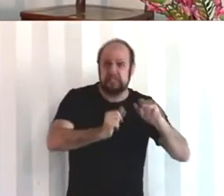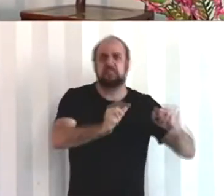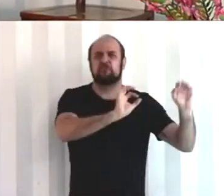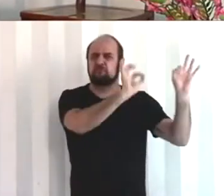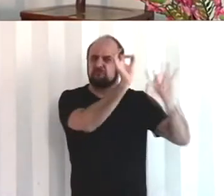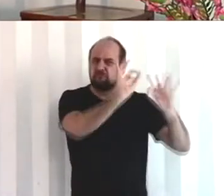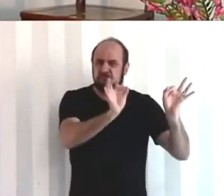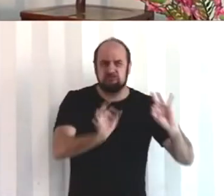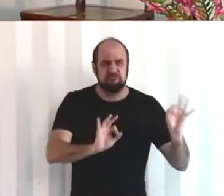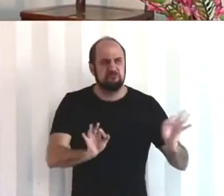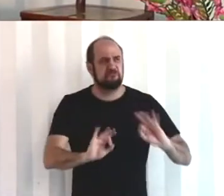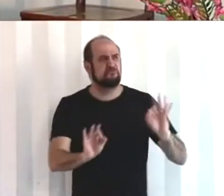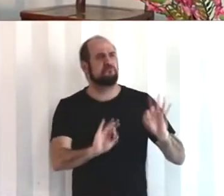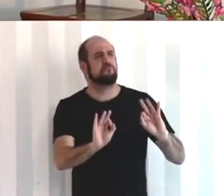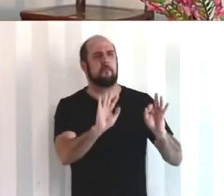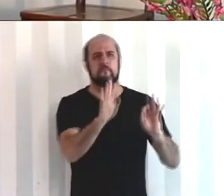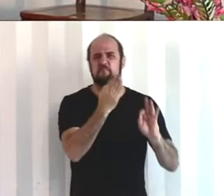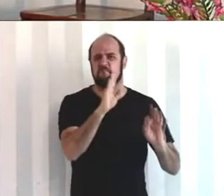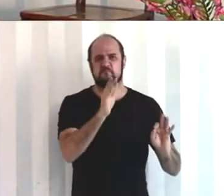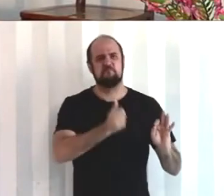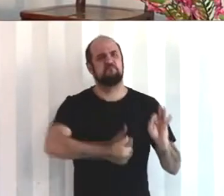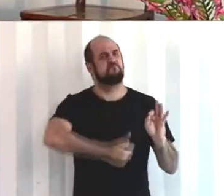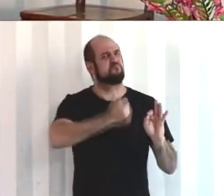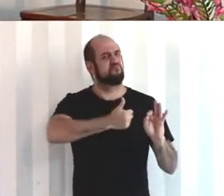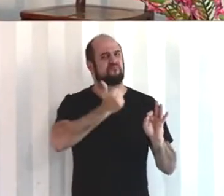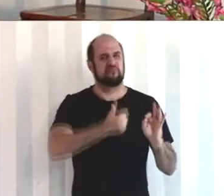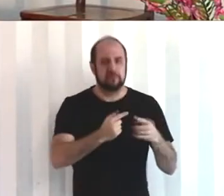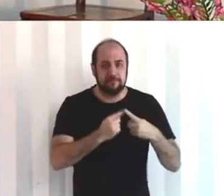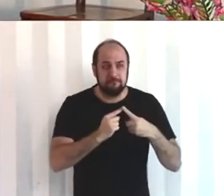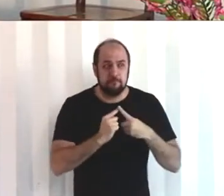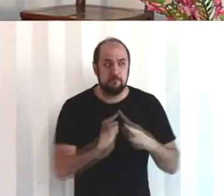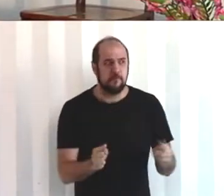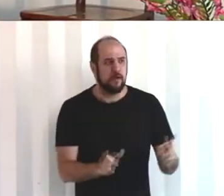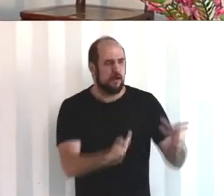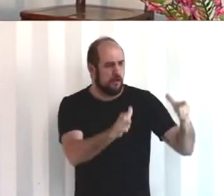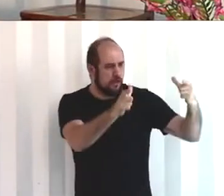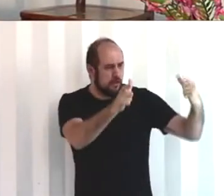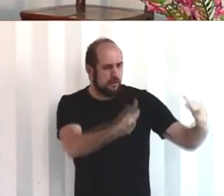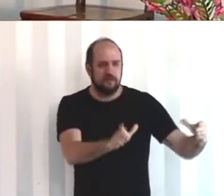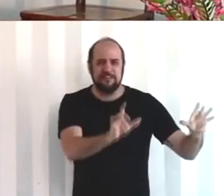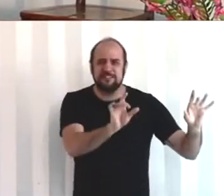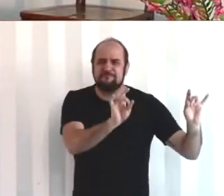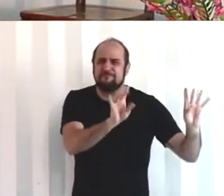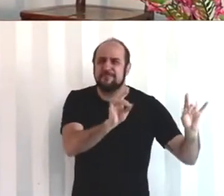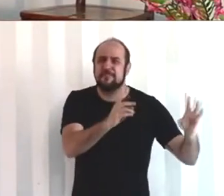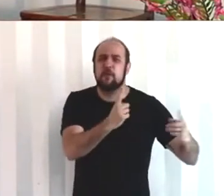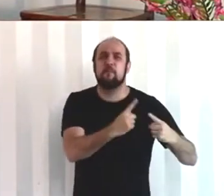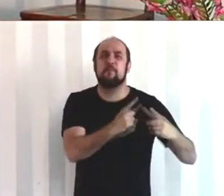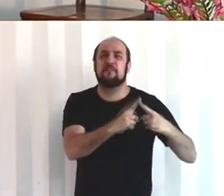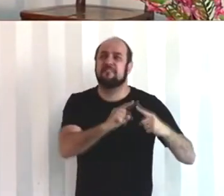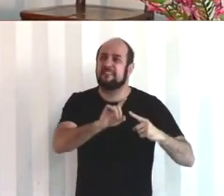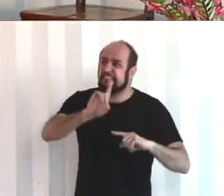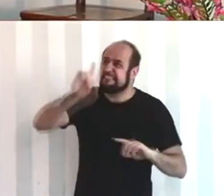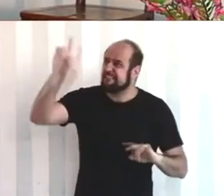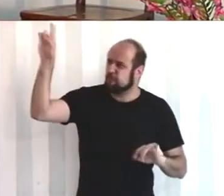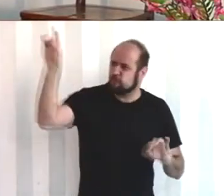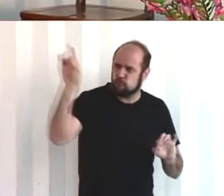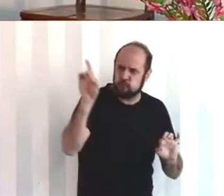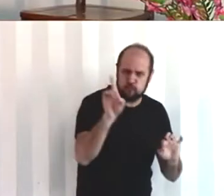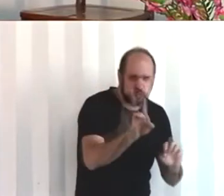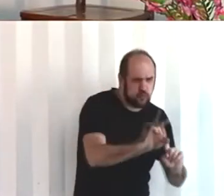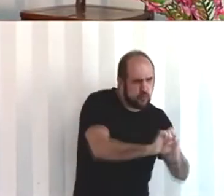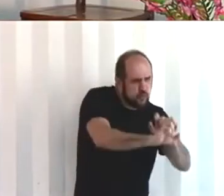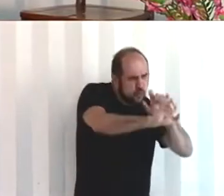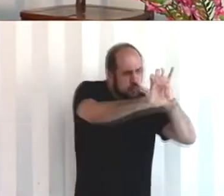foi utilizado material de primeira, mas o que tornou aquele lugar especial e singular foi a glória de Deus que se